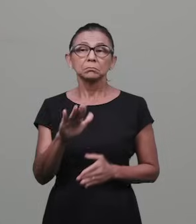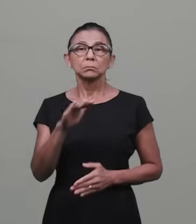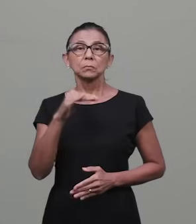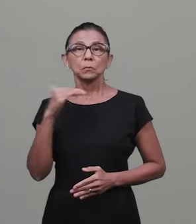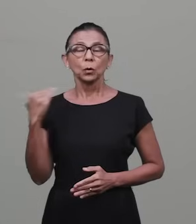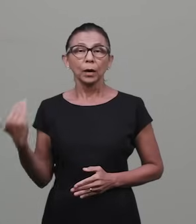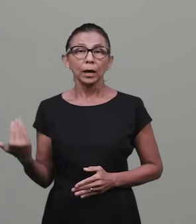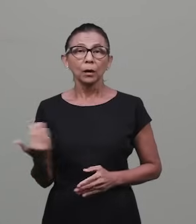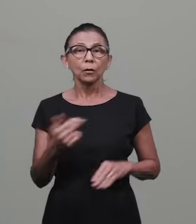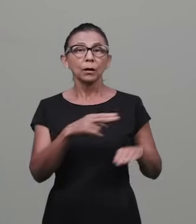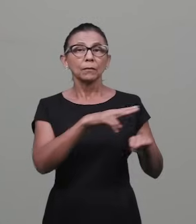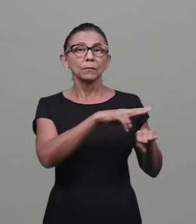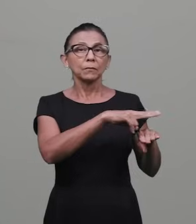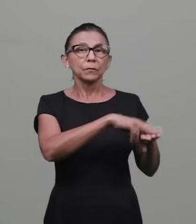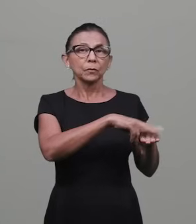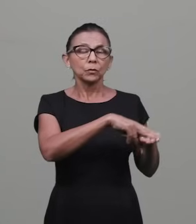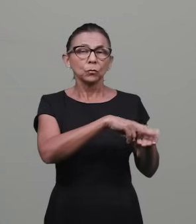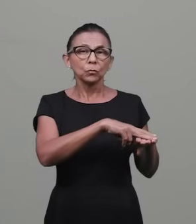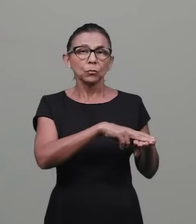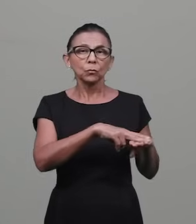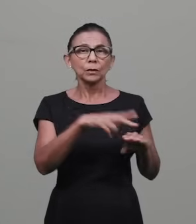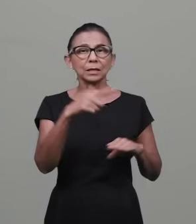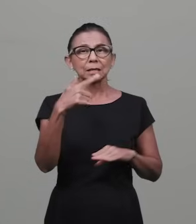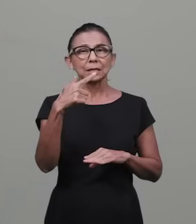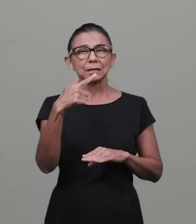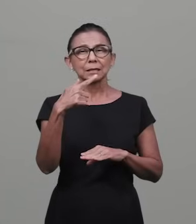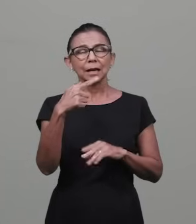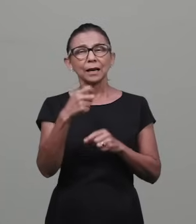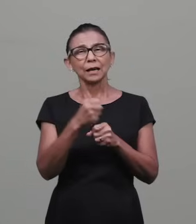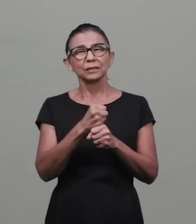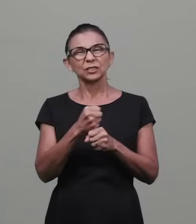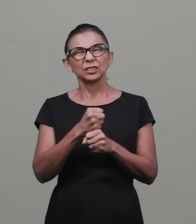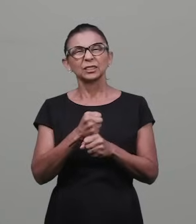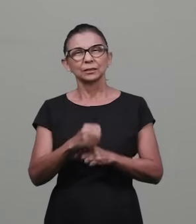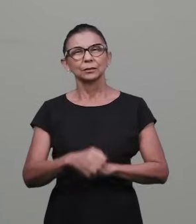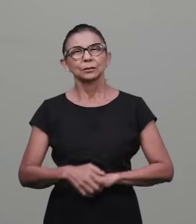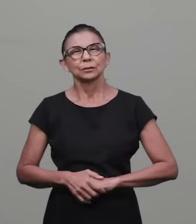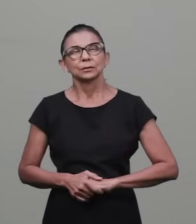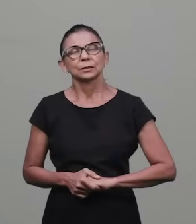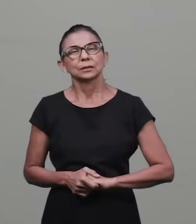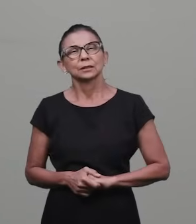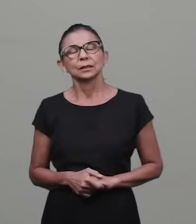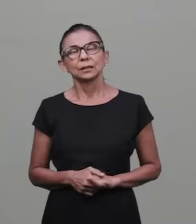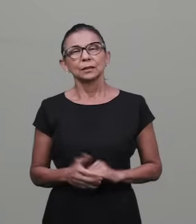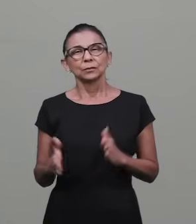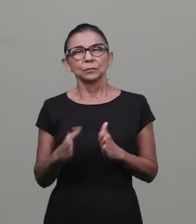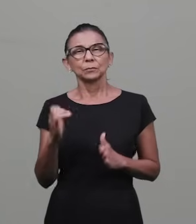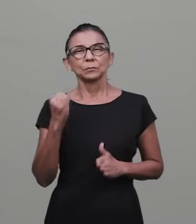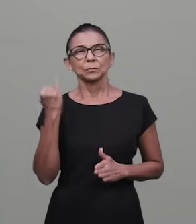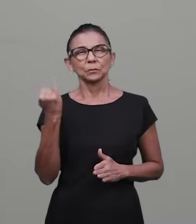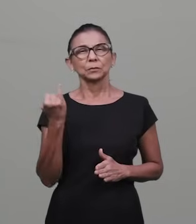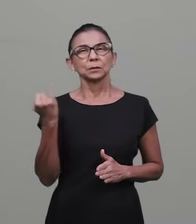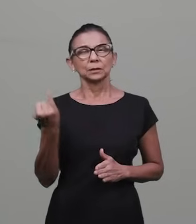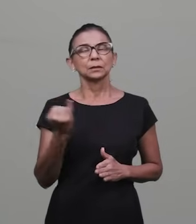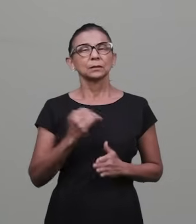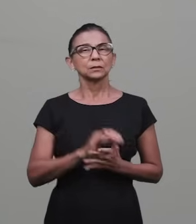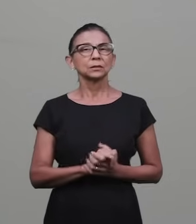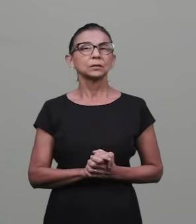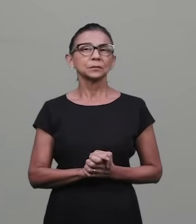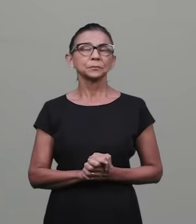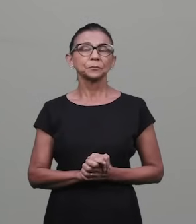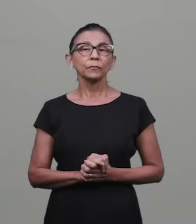falecer, Catarina ficou viúva, mas os 7 anos de viuvez dela foram anos que também muito, muito importantes, tá? Como é que ela agia,